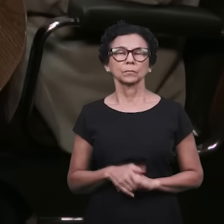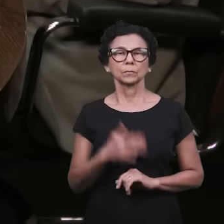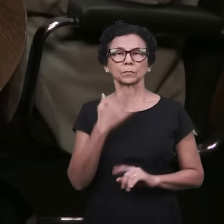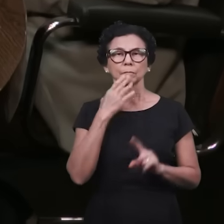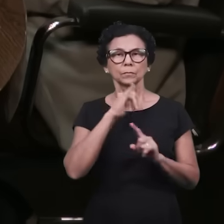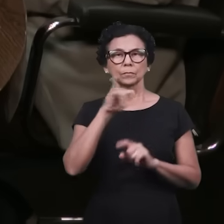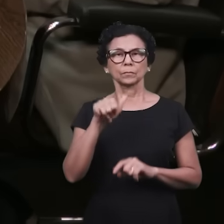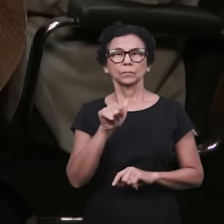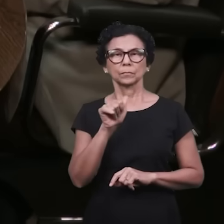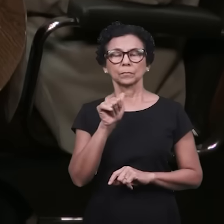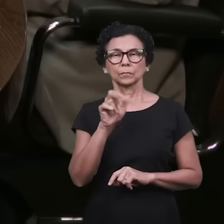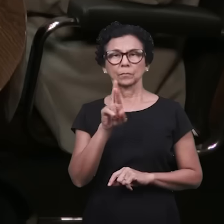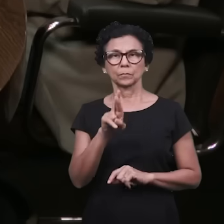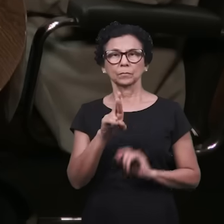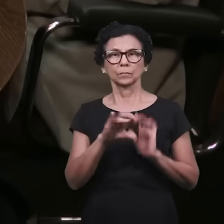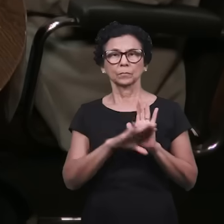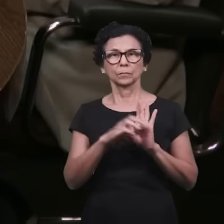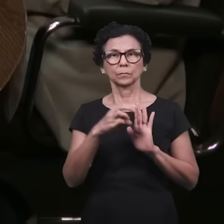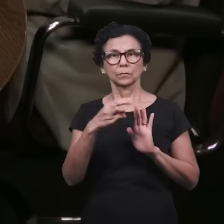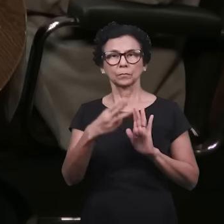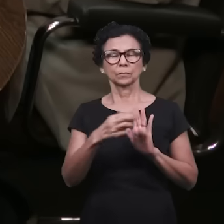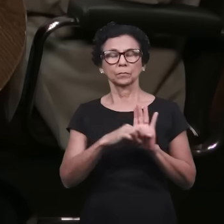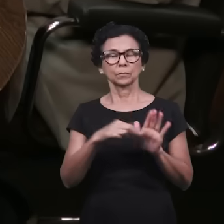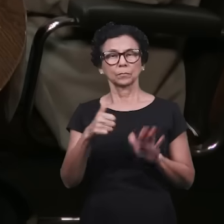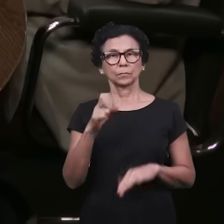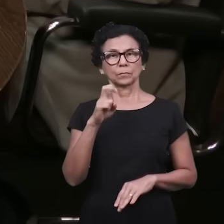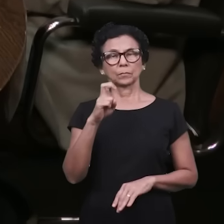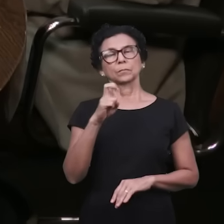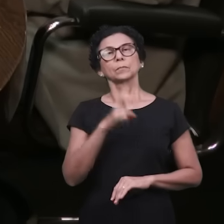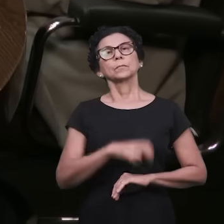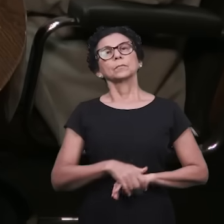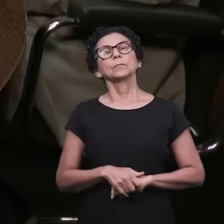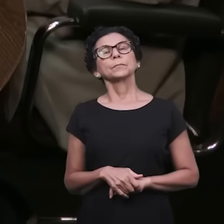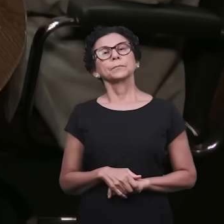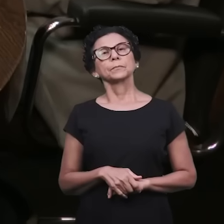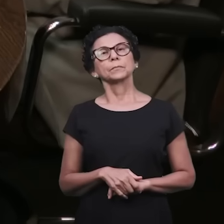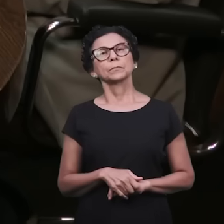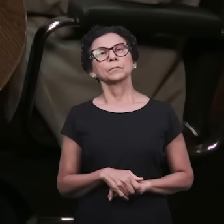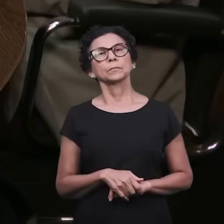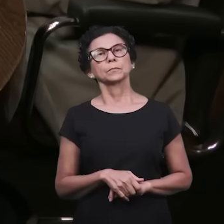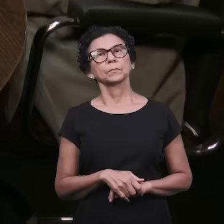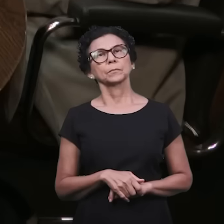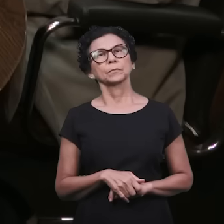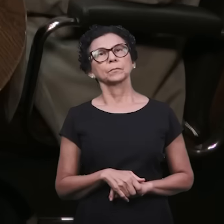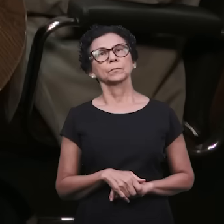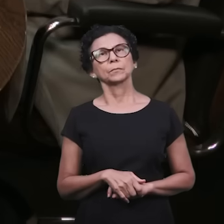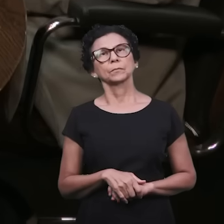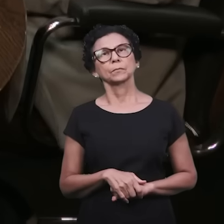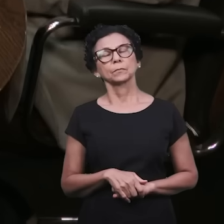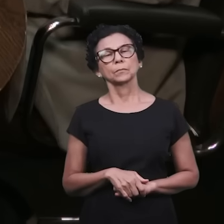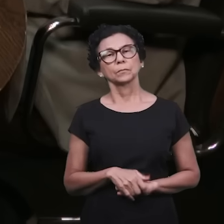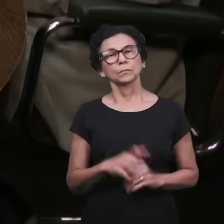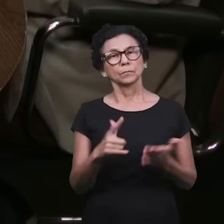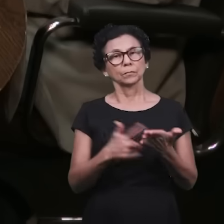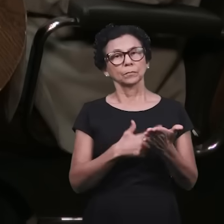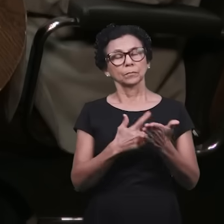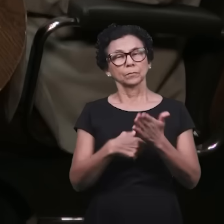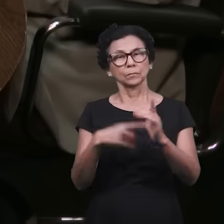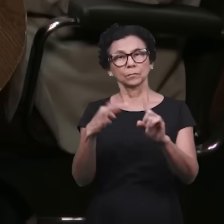3, versículo 15, para entender, lá em Timóteo fala quais são